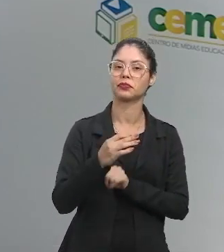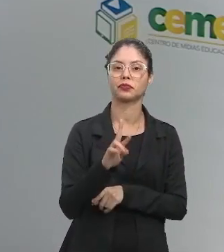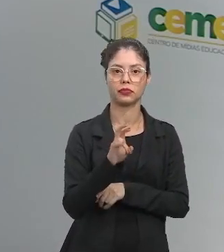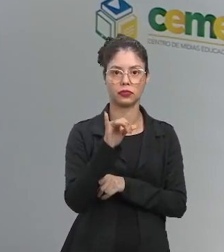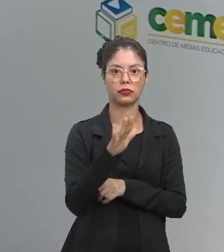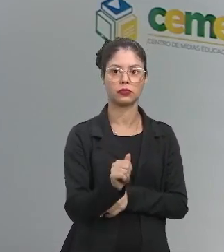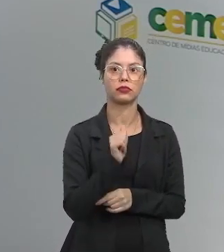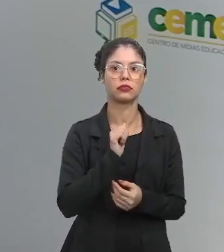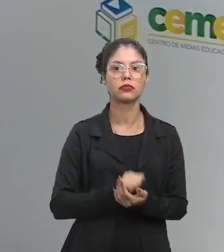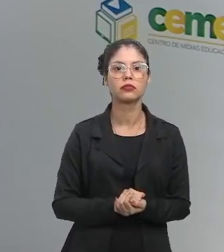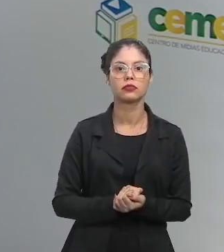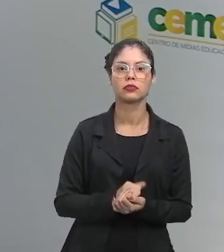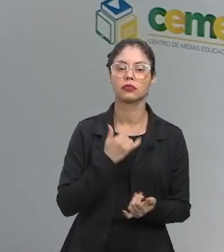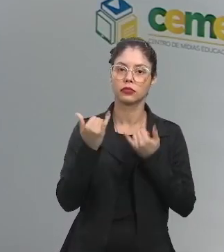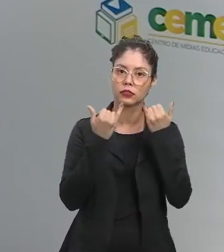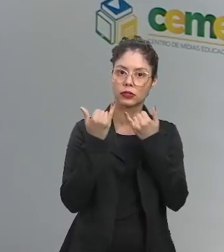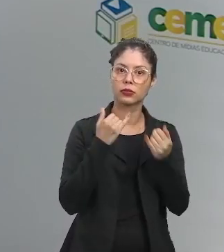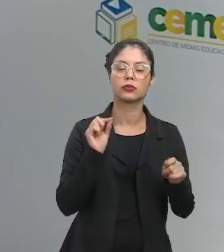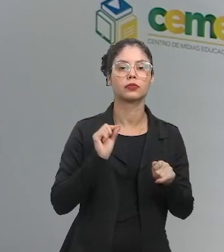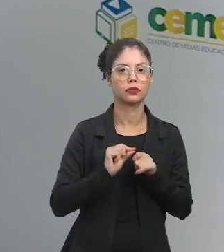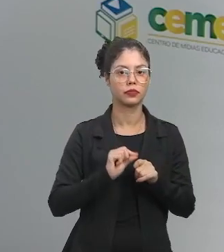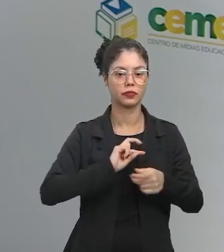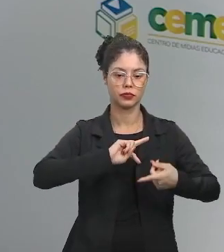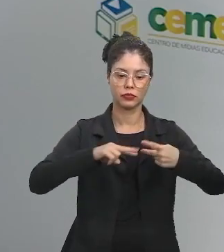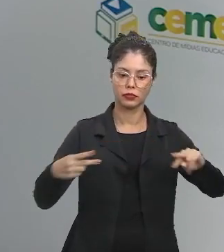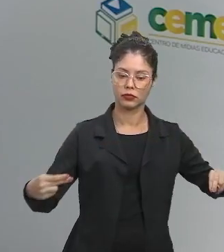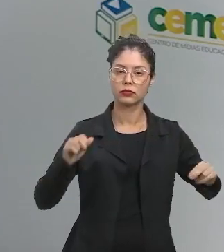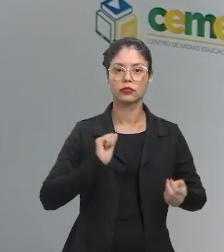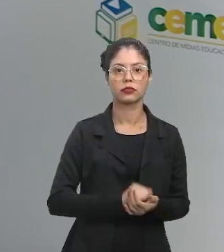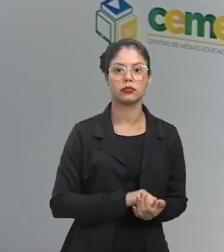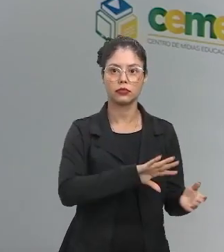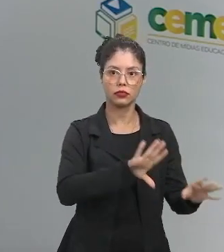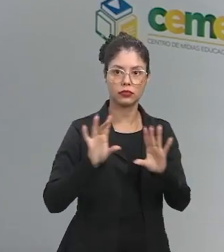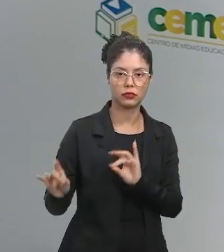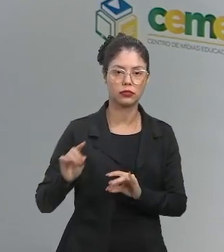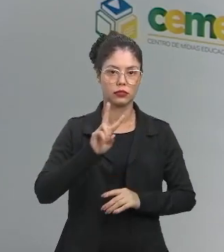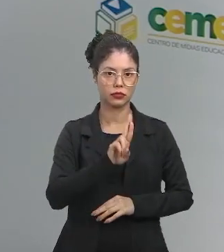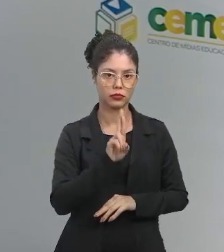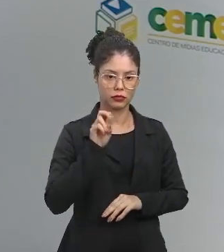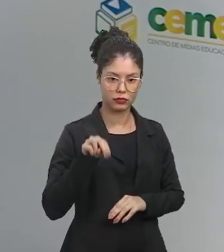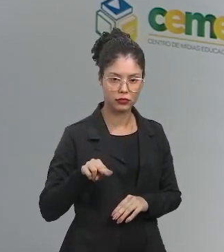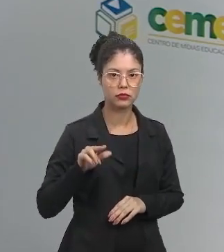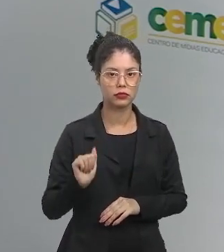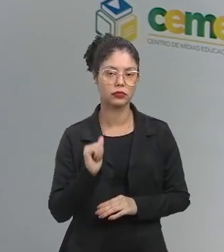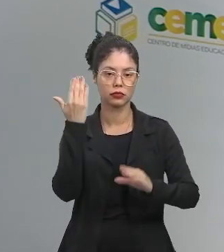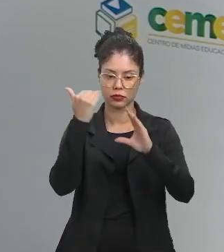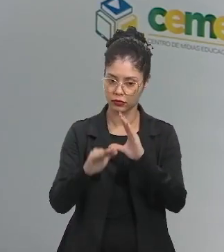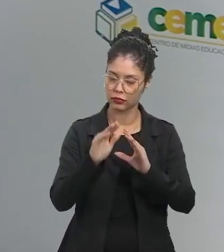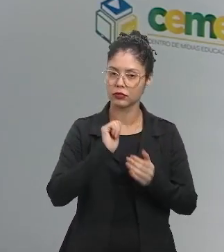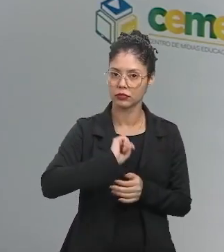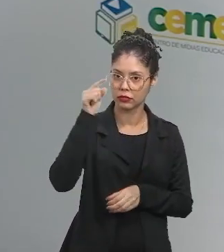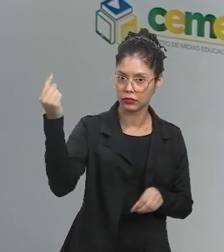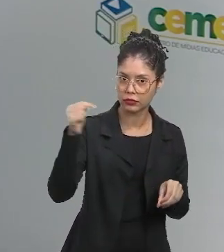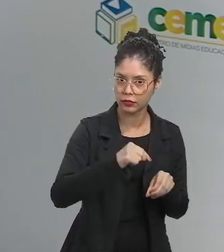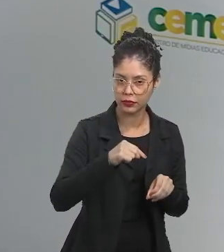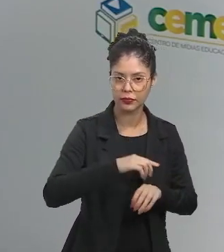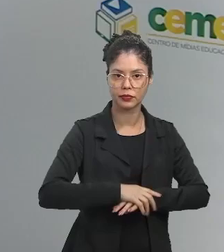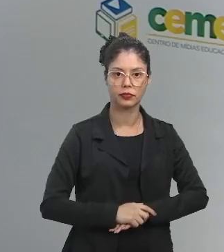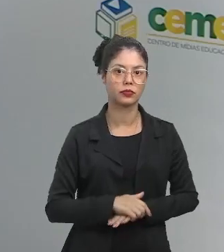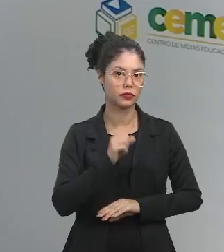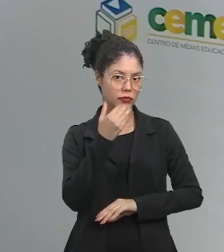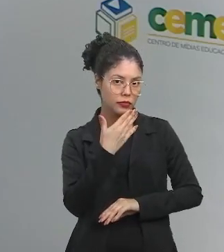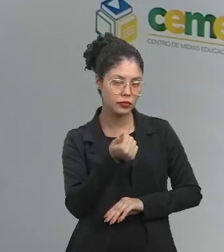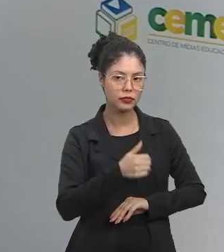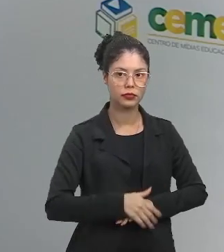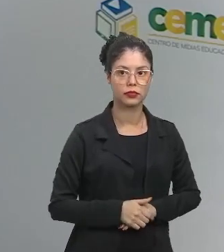ok? Dependendo da informação genética trazida pelo RNA mensageiro, lá do núcleo.